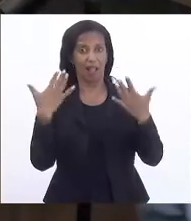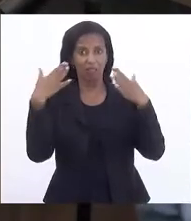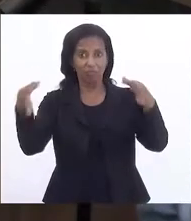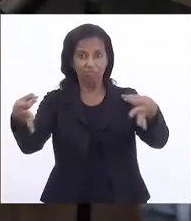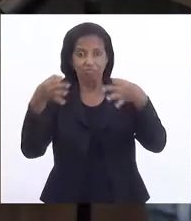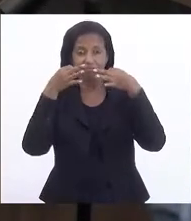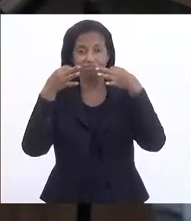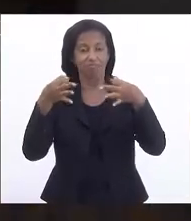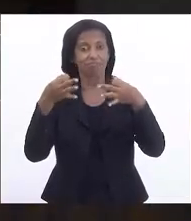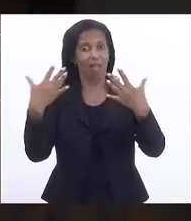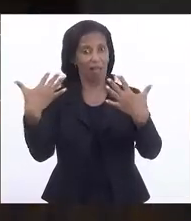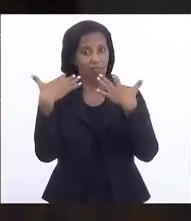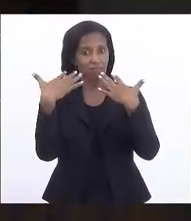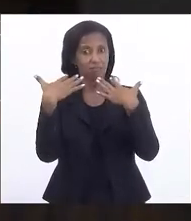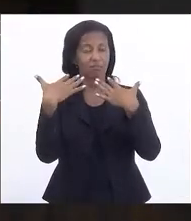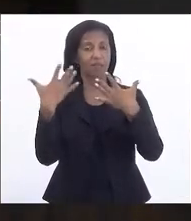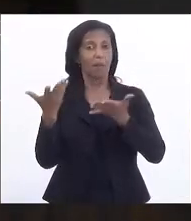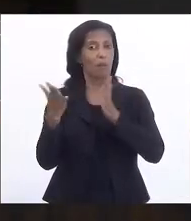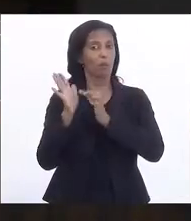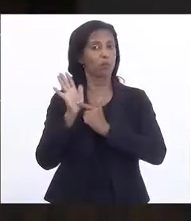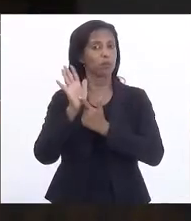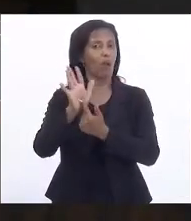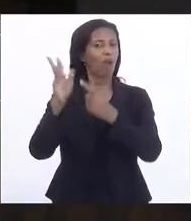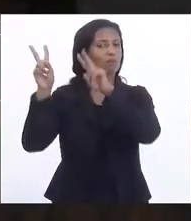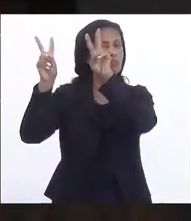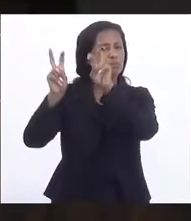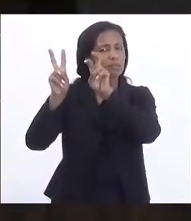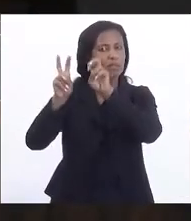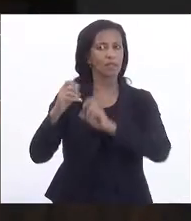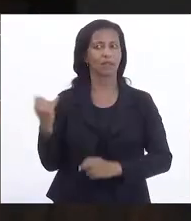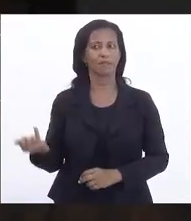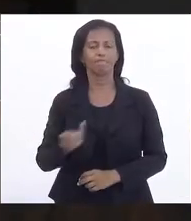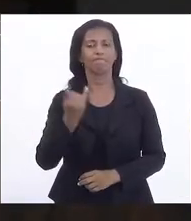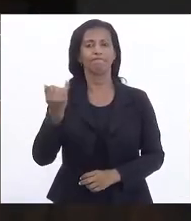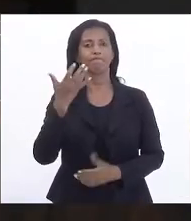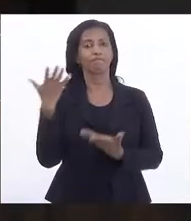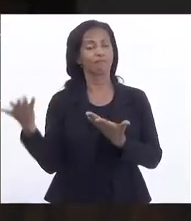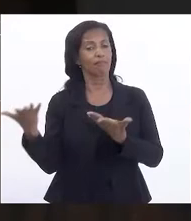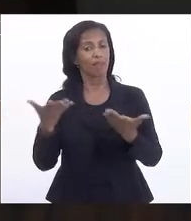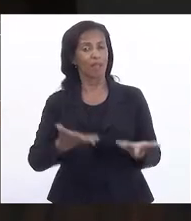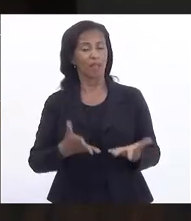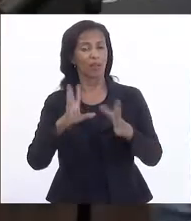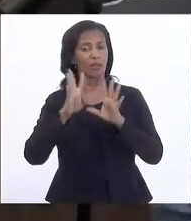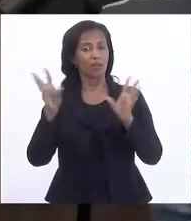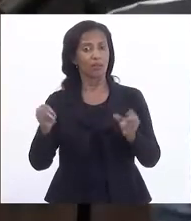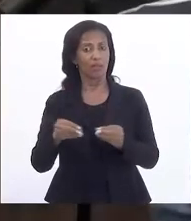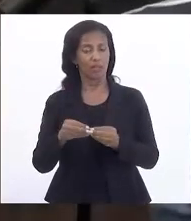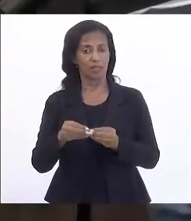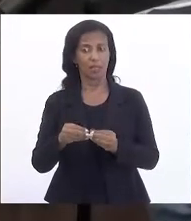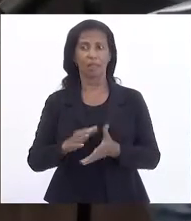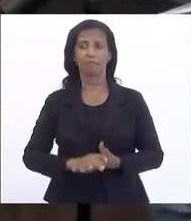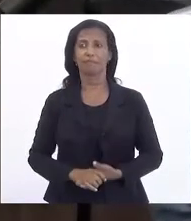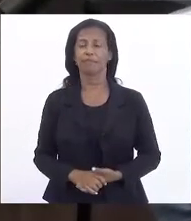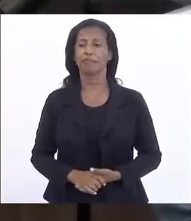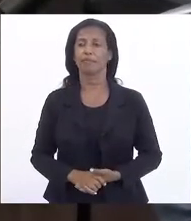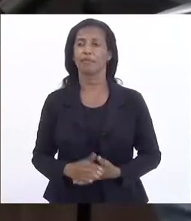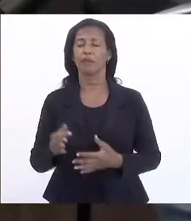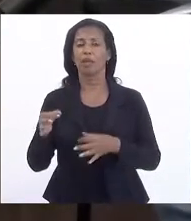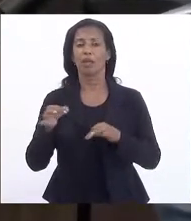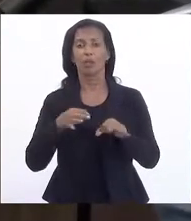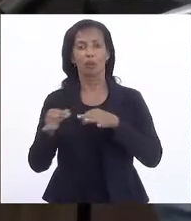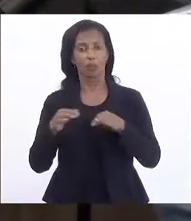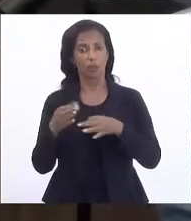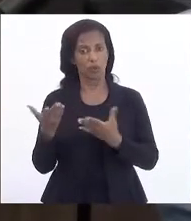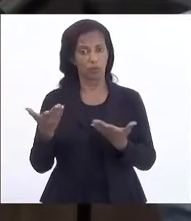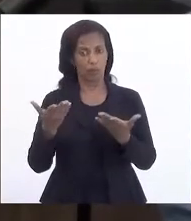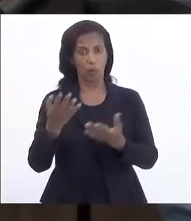atenção mas incidindo num tema tão importante e quero aqui finalizar a declaração de voto no projeto de vossa